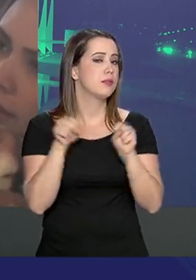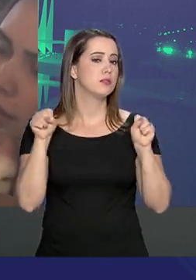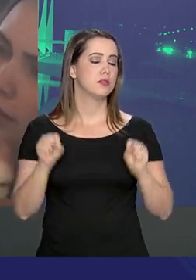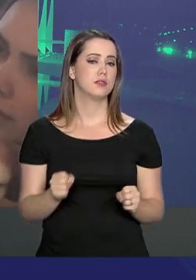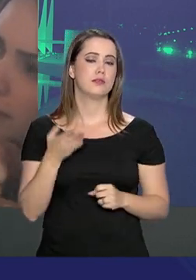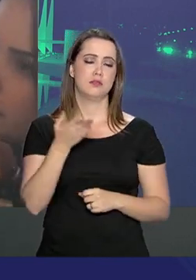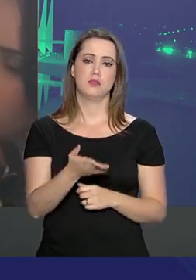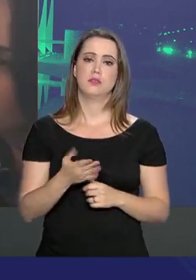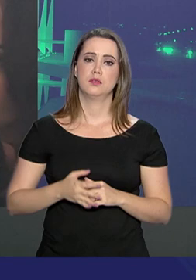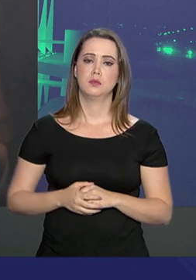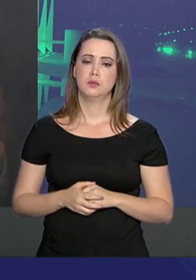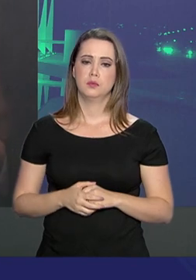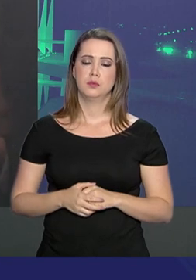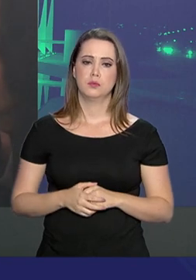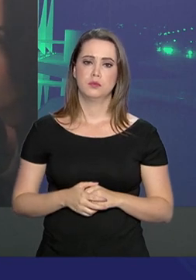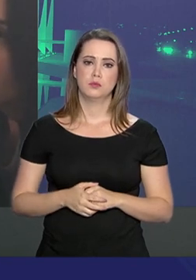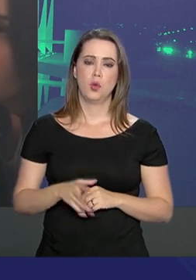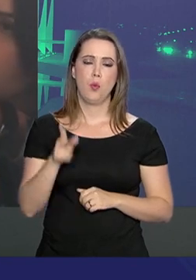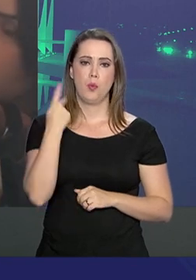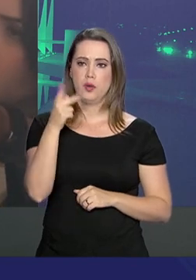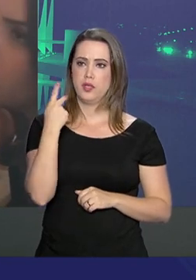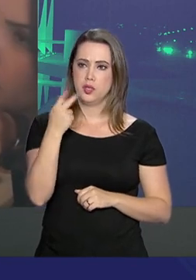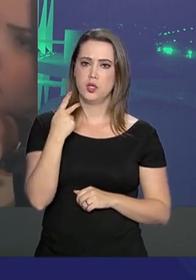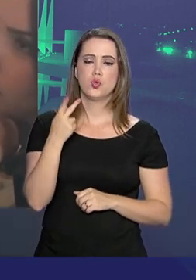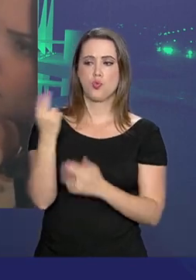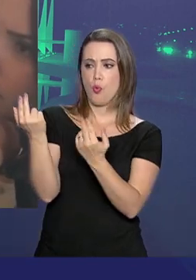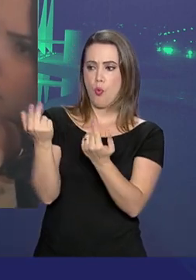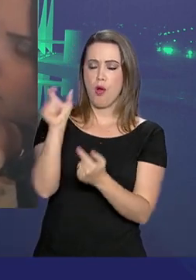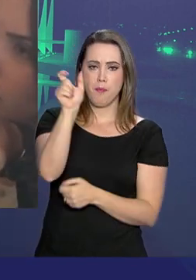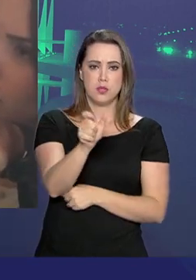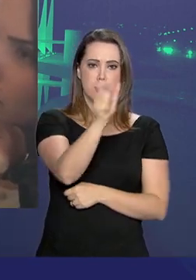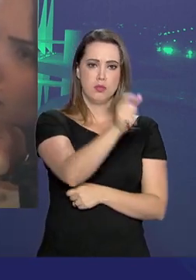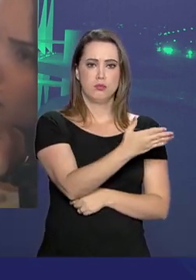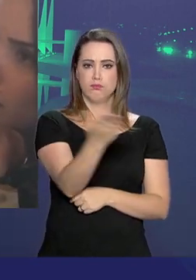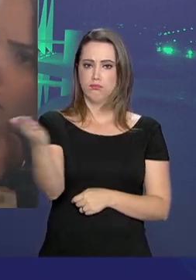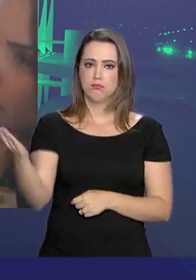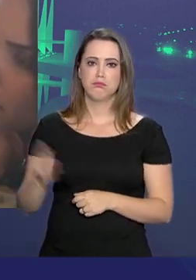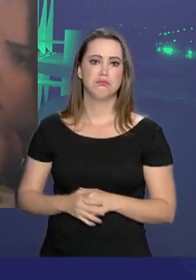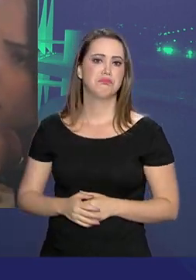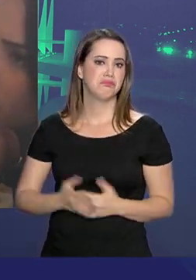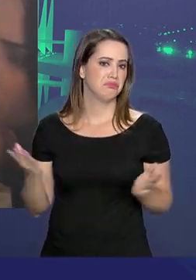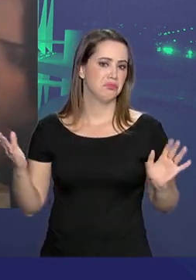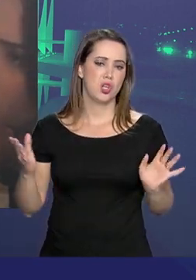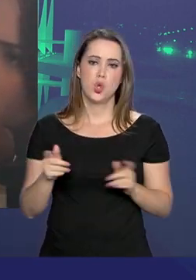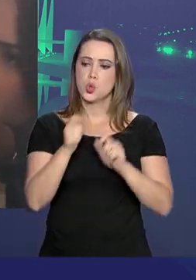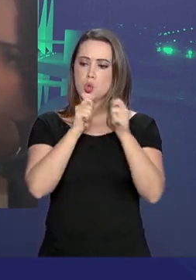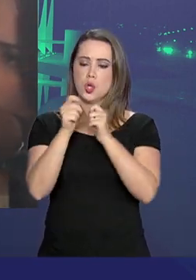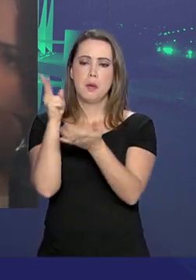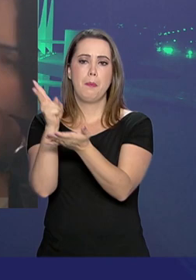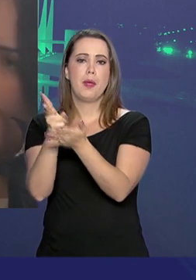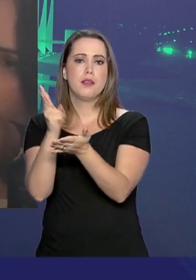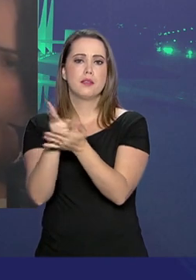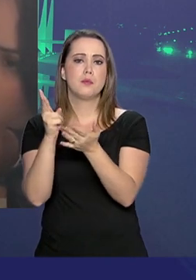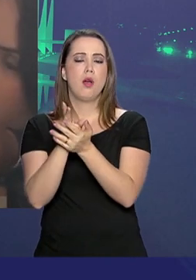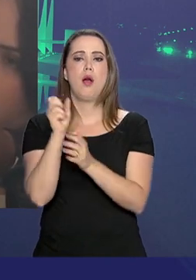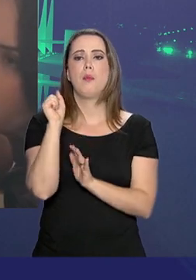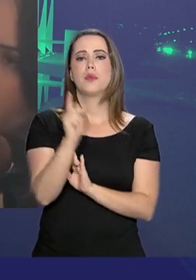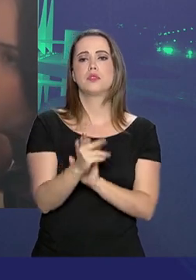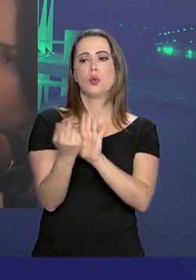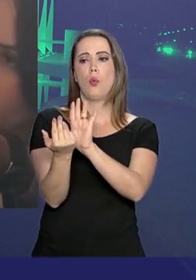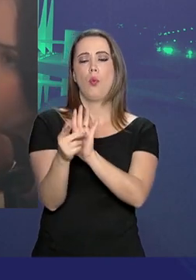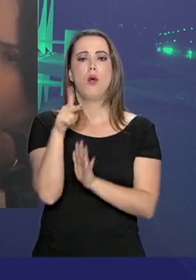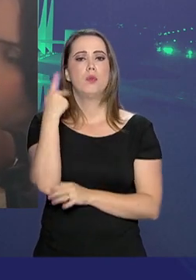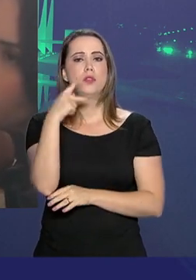que está aí, um político vai se aposentar igualzinho um de vocês. Um jornalista vai ter a mesma aposentadoria do político,